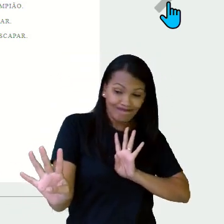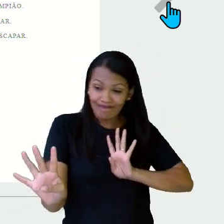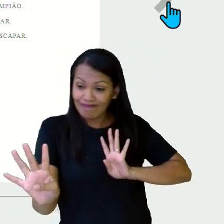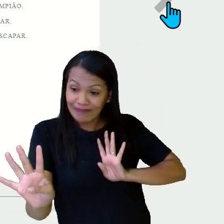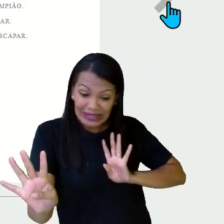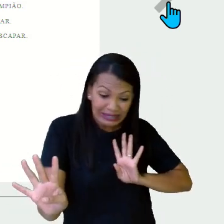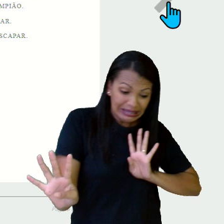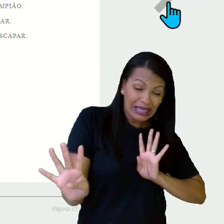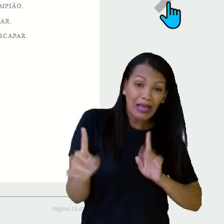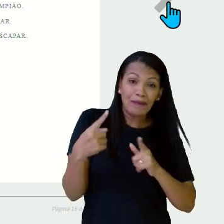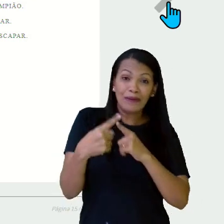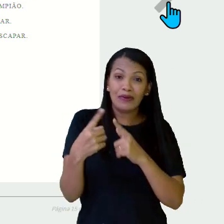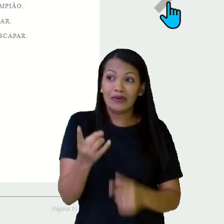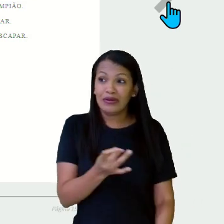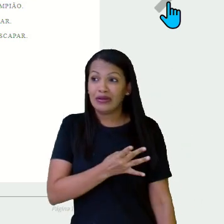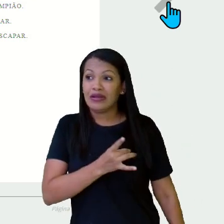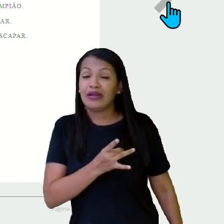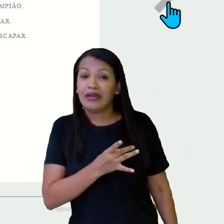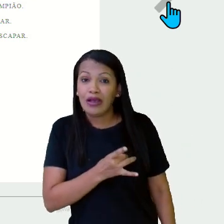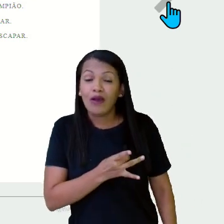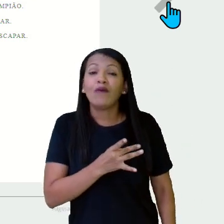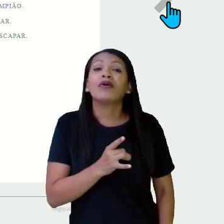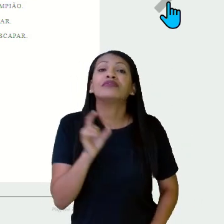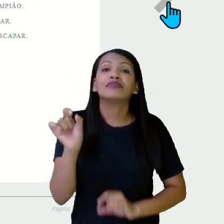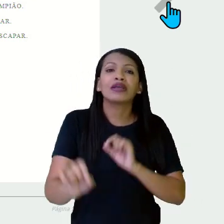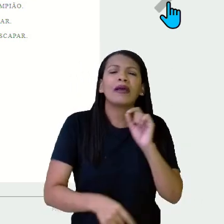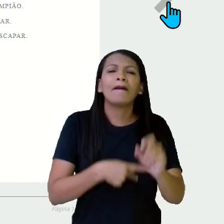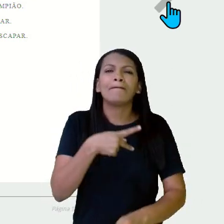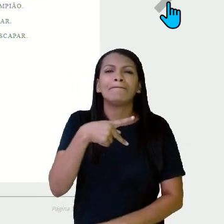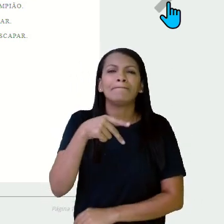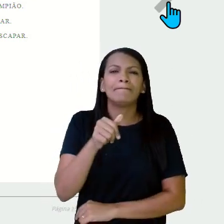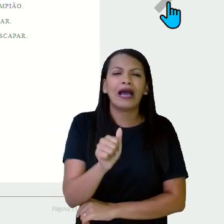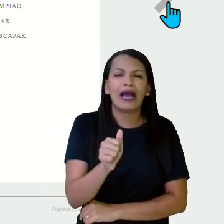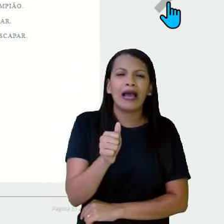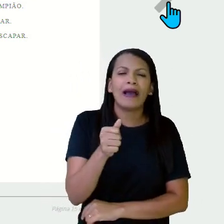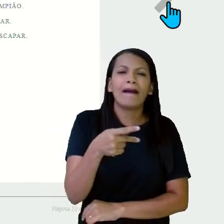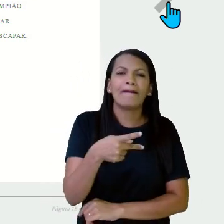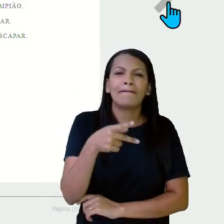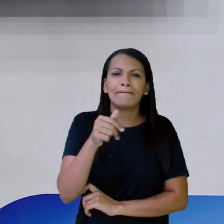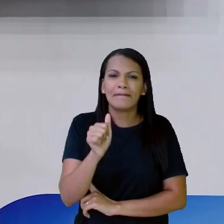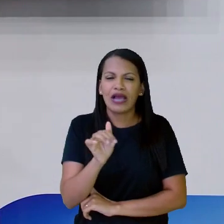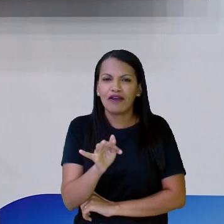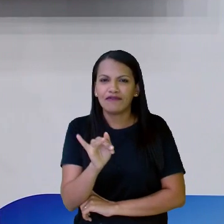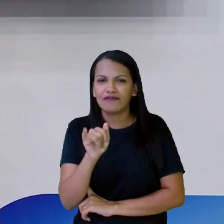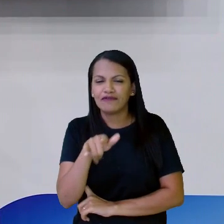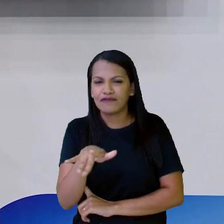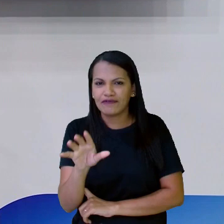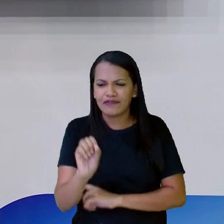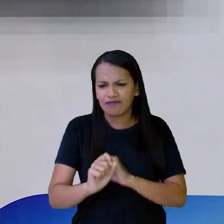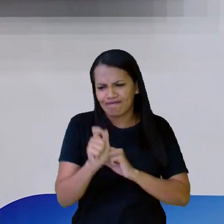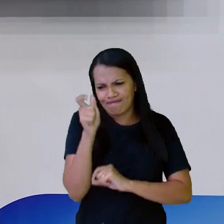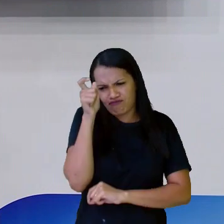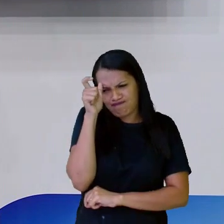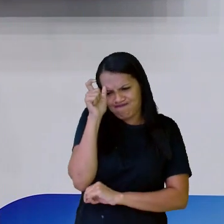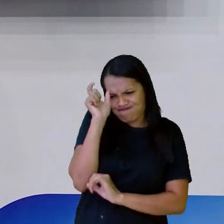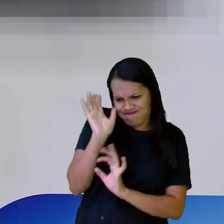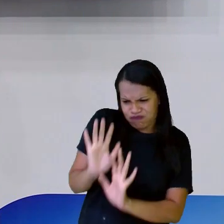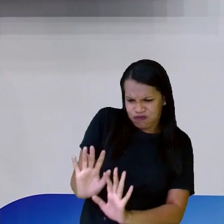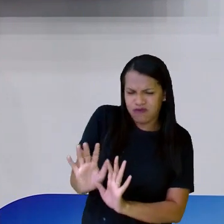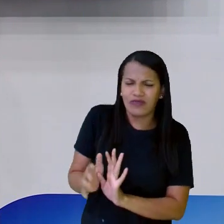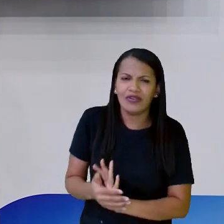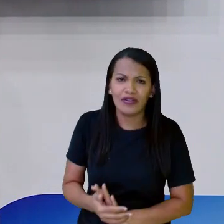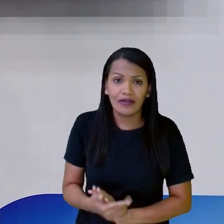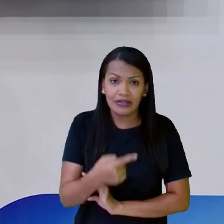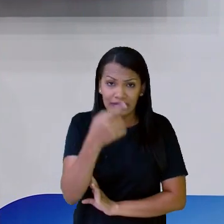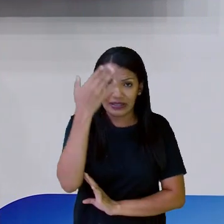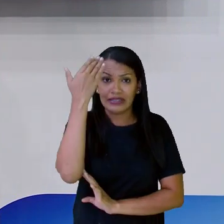da maioria era o papafigo escapar. E aí, minha gente, vocês querem saber o